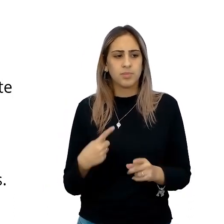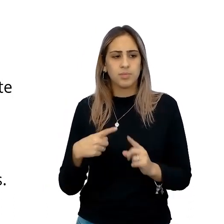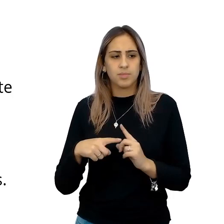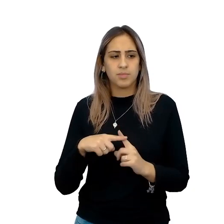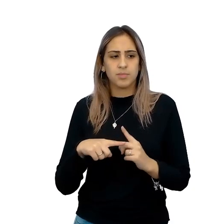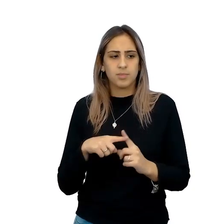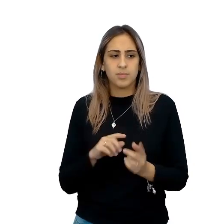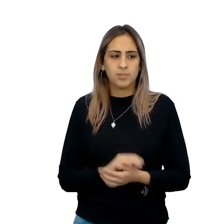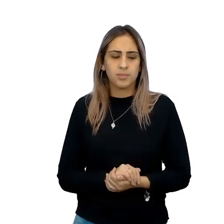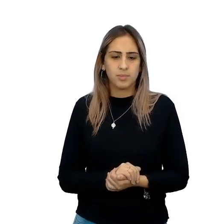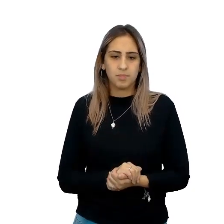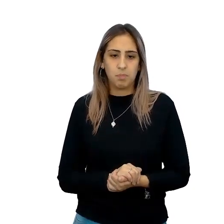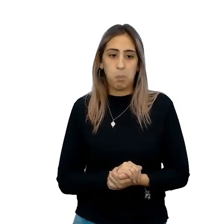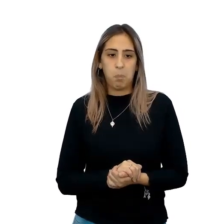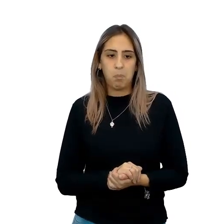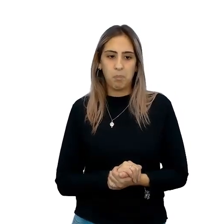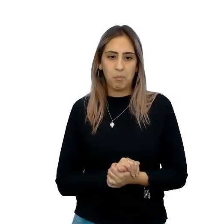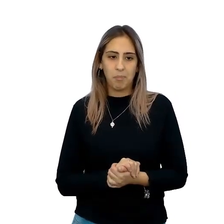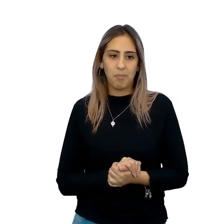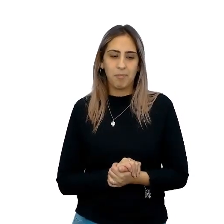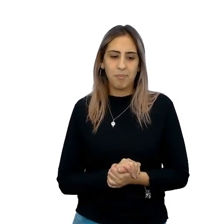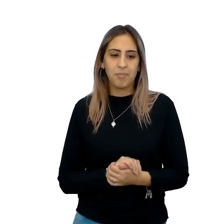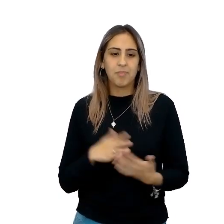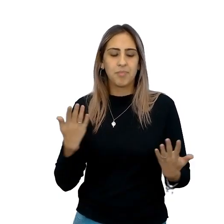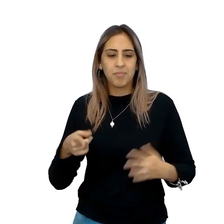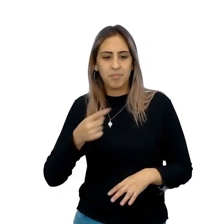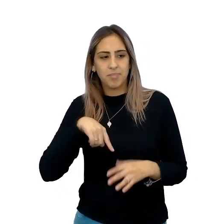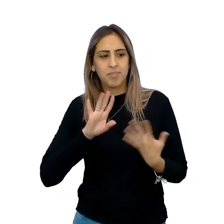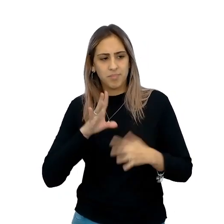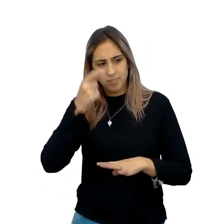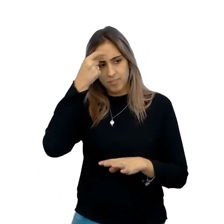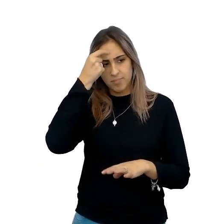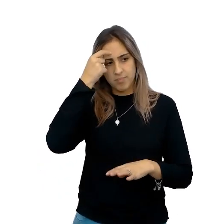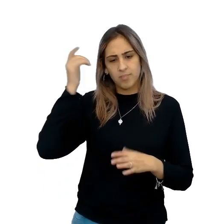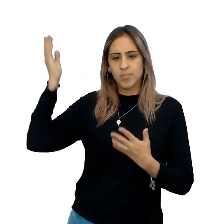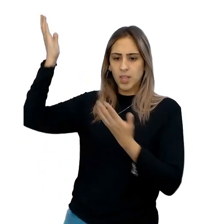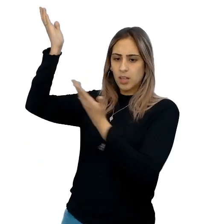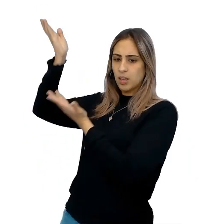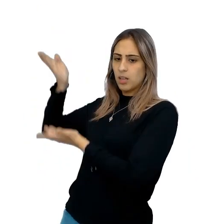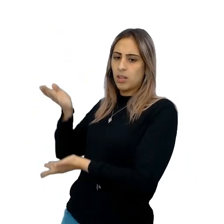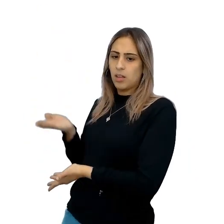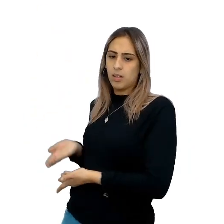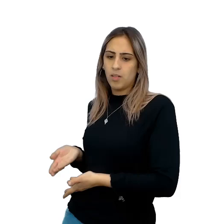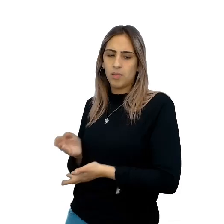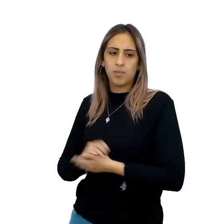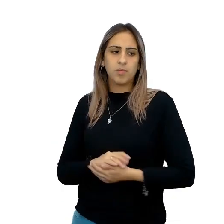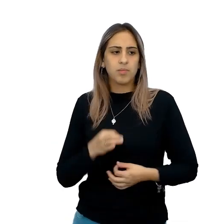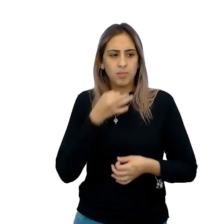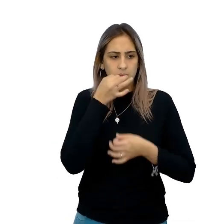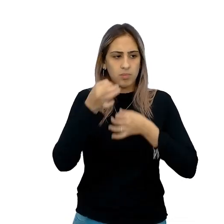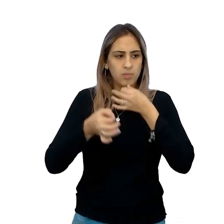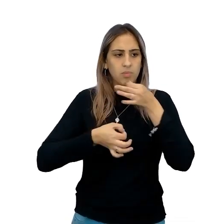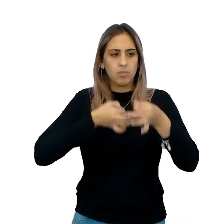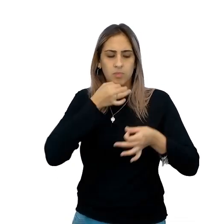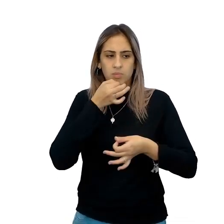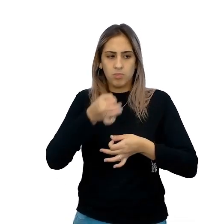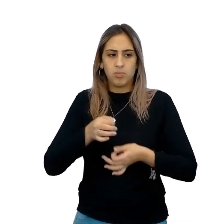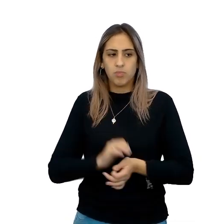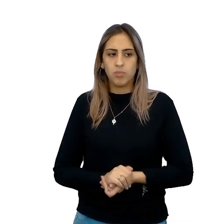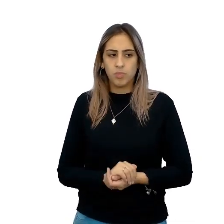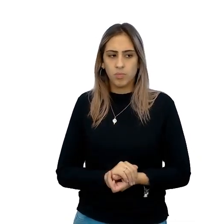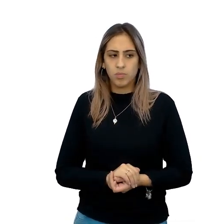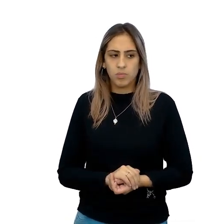diante. Bom, e aí vocês já estão também super acostumados a ouvir a gente pedindo sugestões para vocês